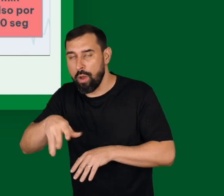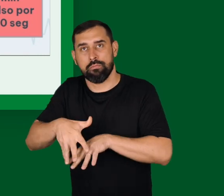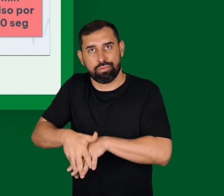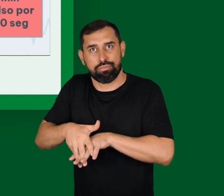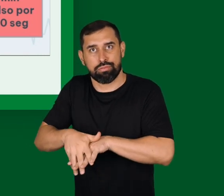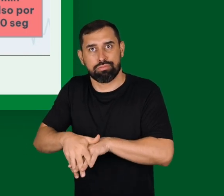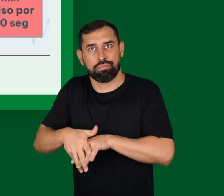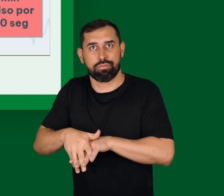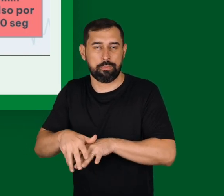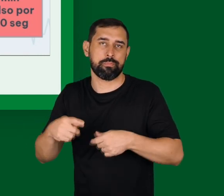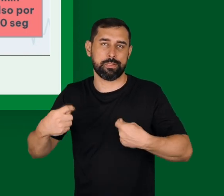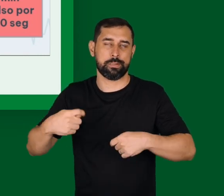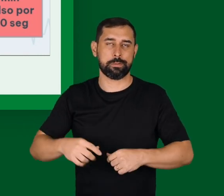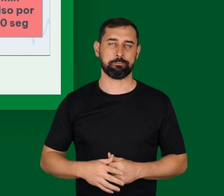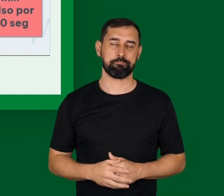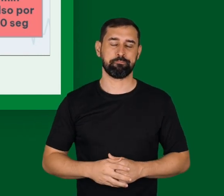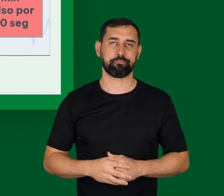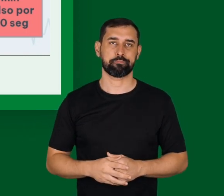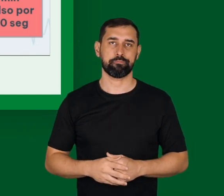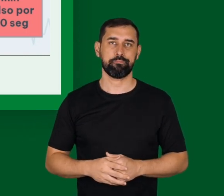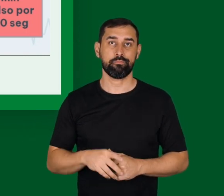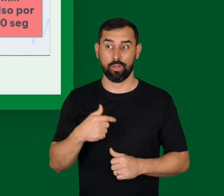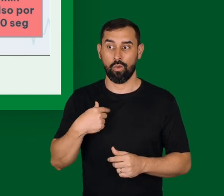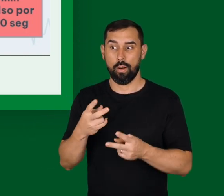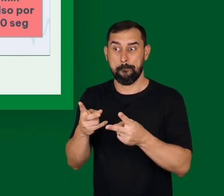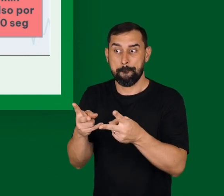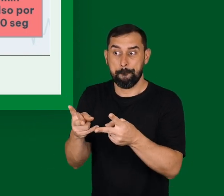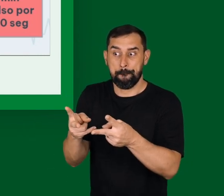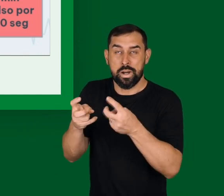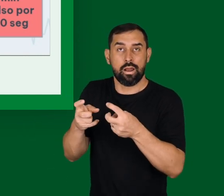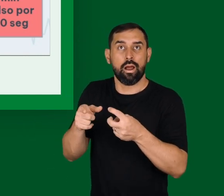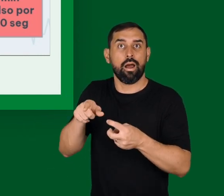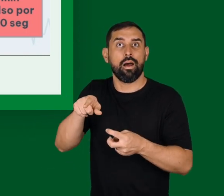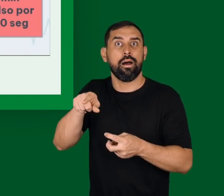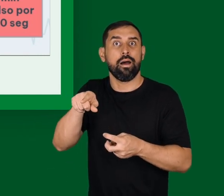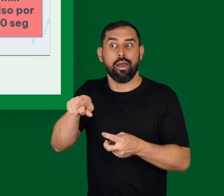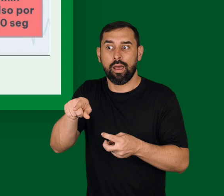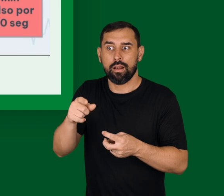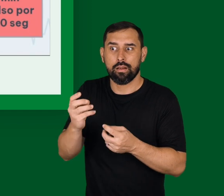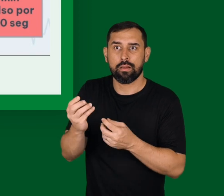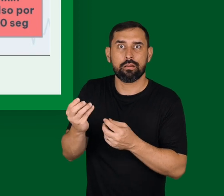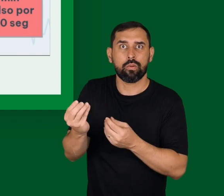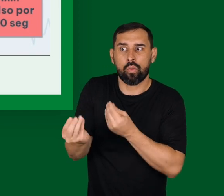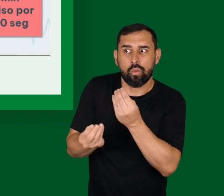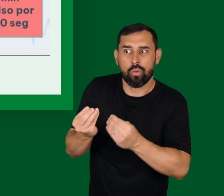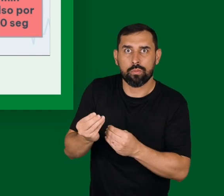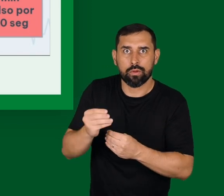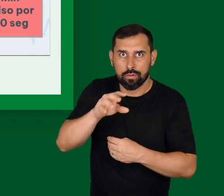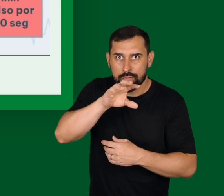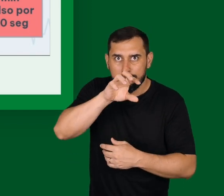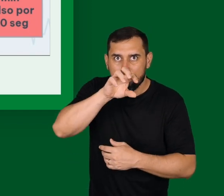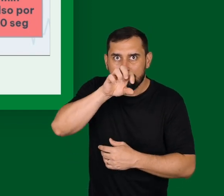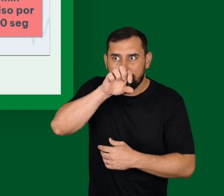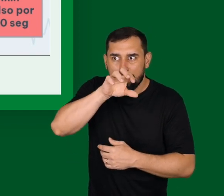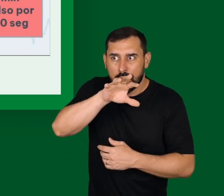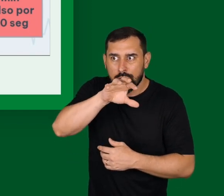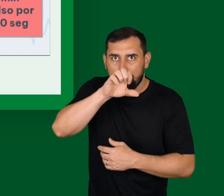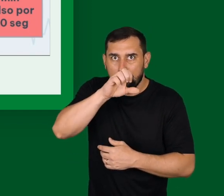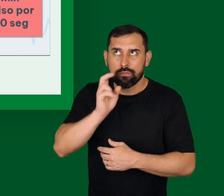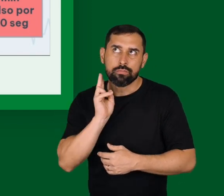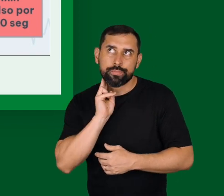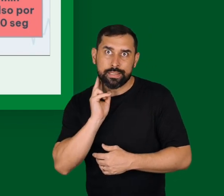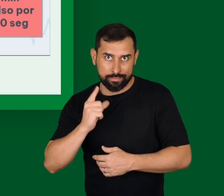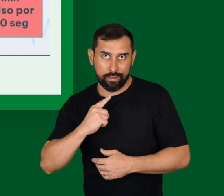a 30 ventilações, seguidos de compressão. Tá? Então, é importante identificar como aquela